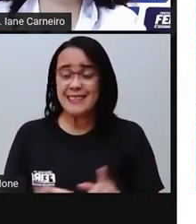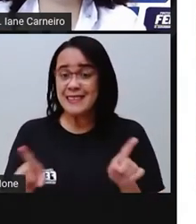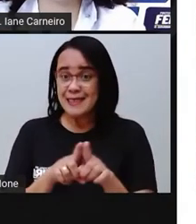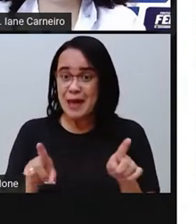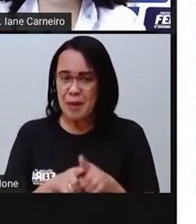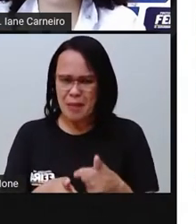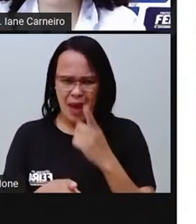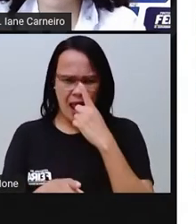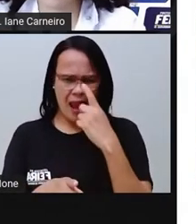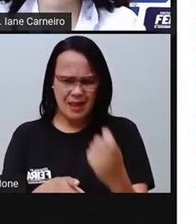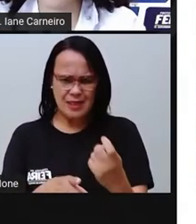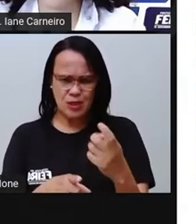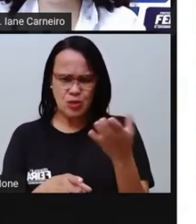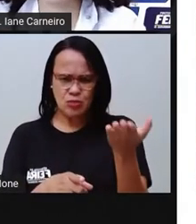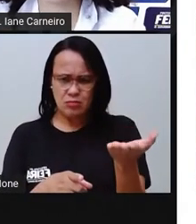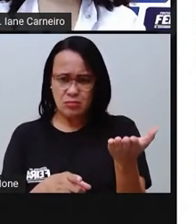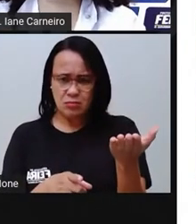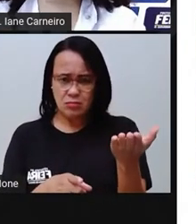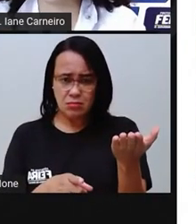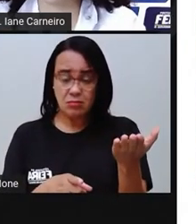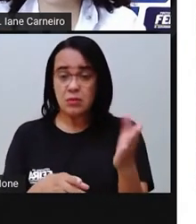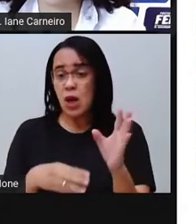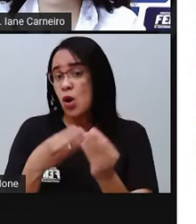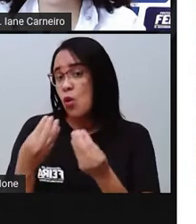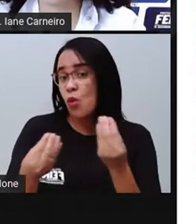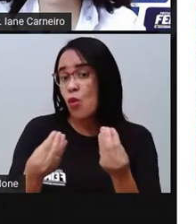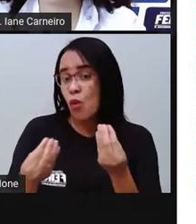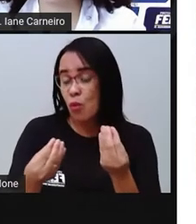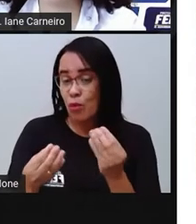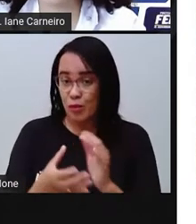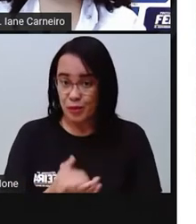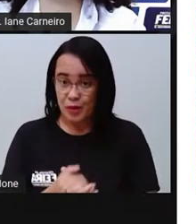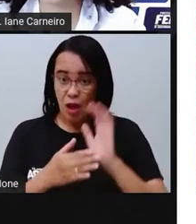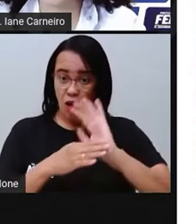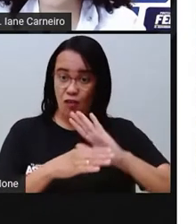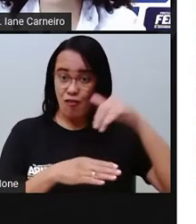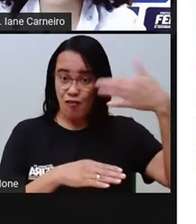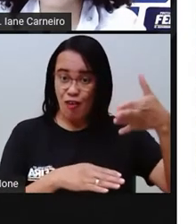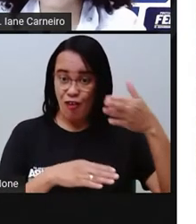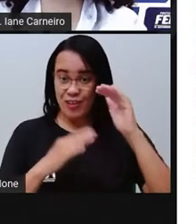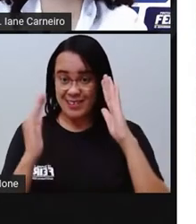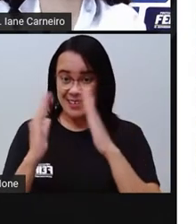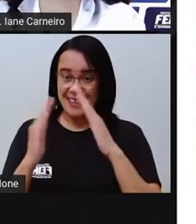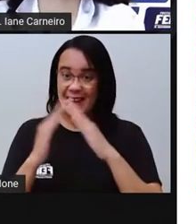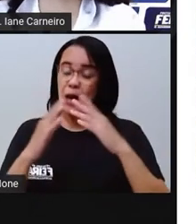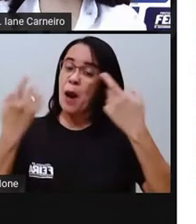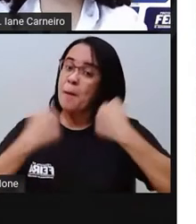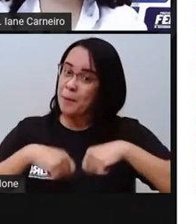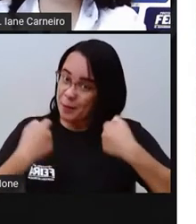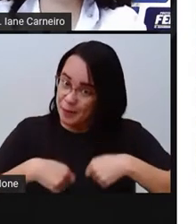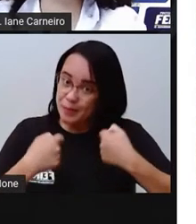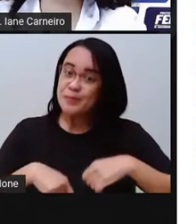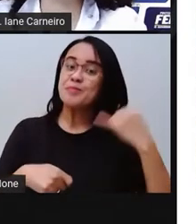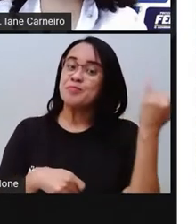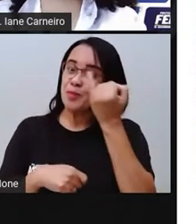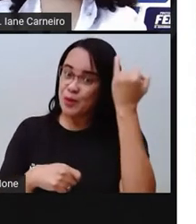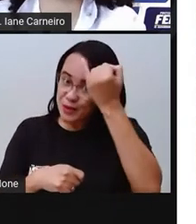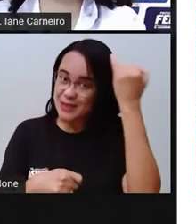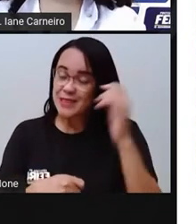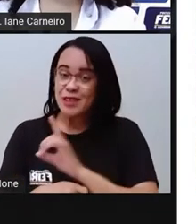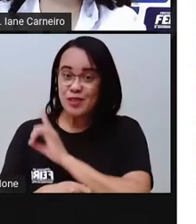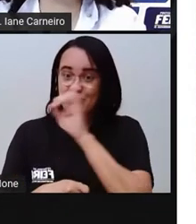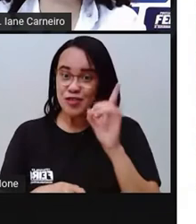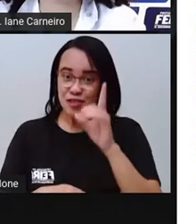para fora, né? E aqui tem gente que não gosta, é chato, né? Mas é importante a gente